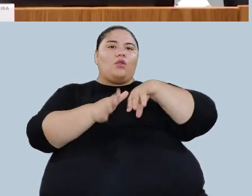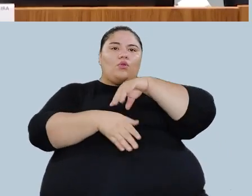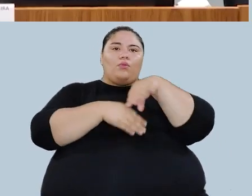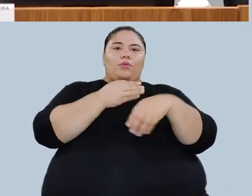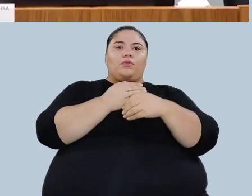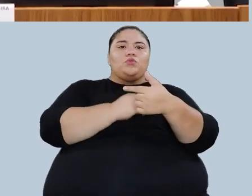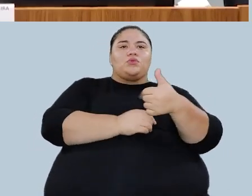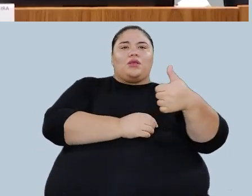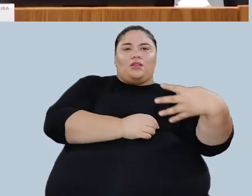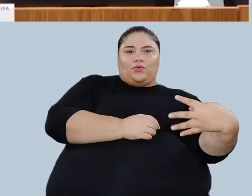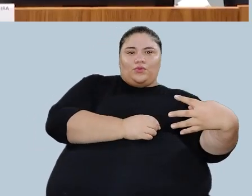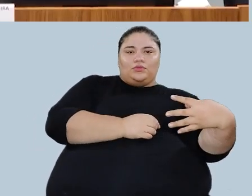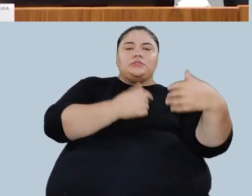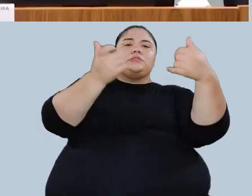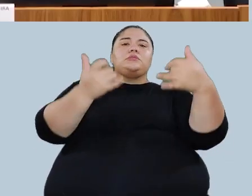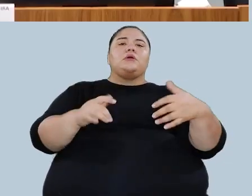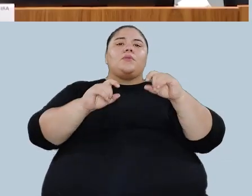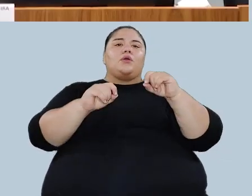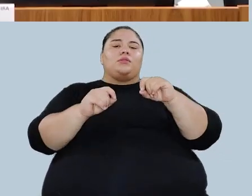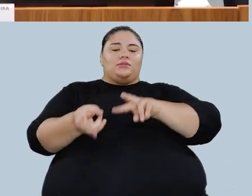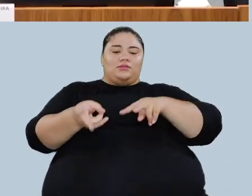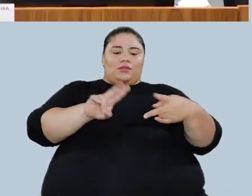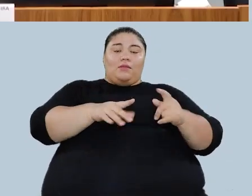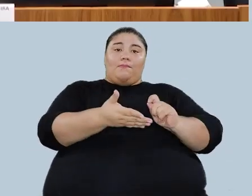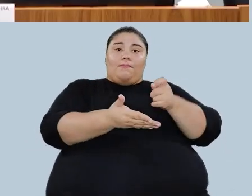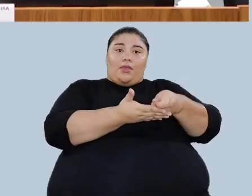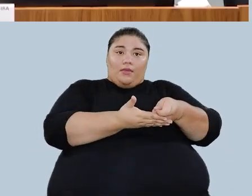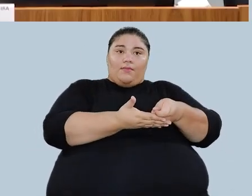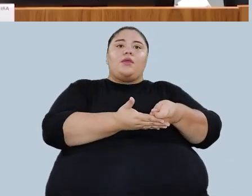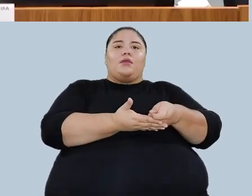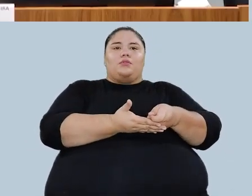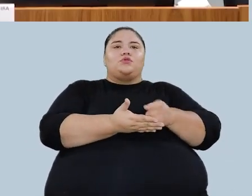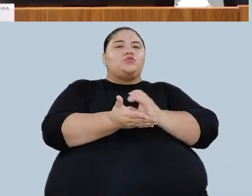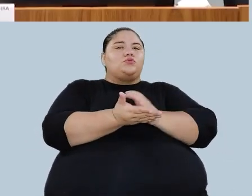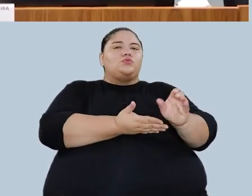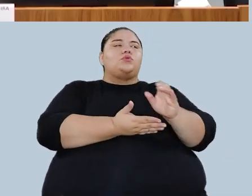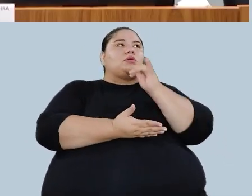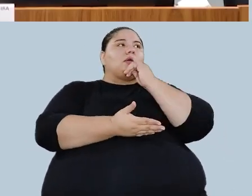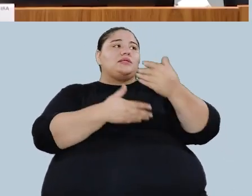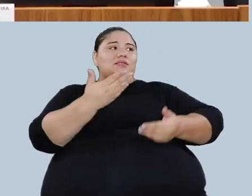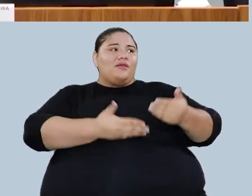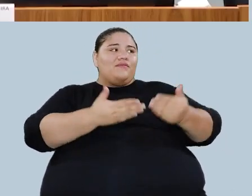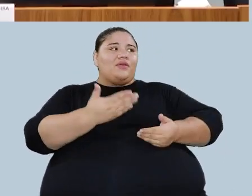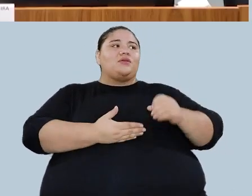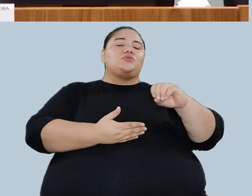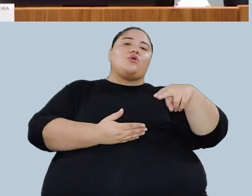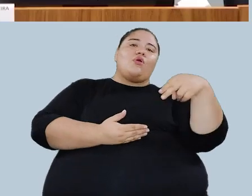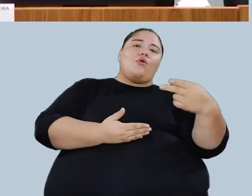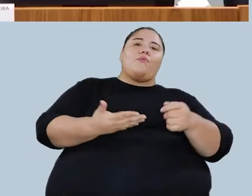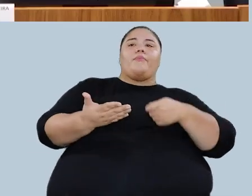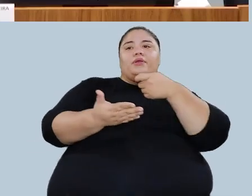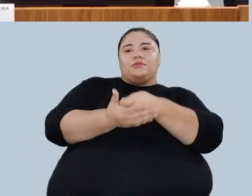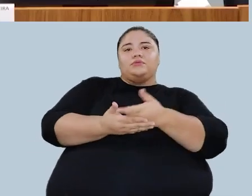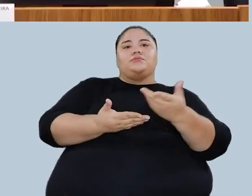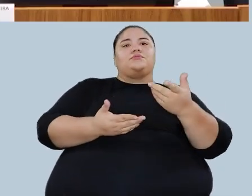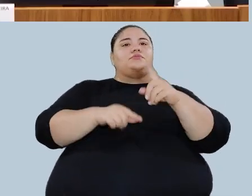Complementar 214, está dito que nas transações de pagamentos relativos a operações com bens ou com serviços, os prestadores de serviços de